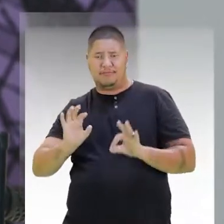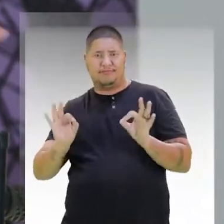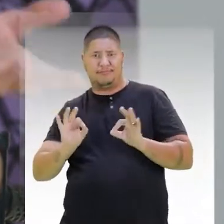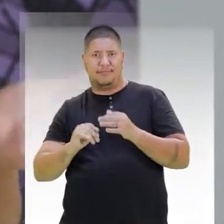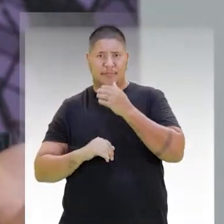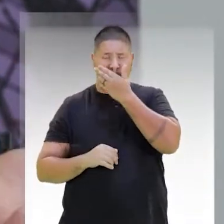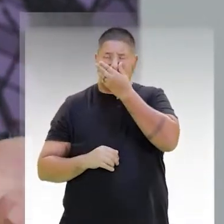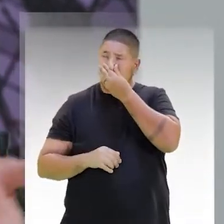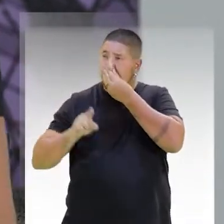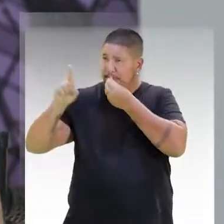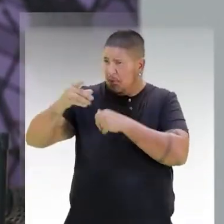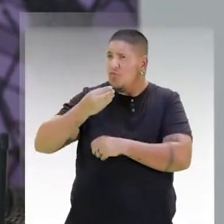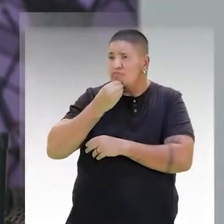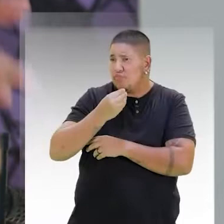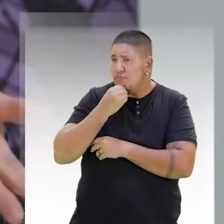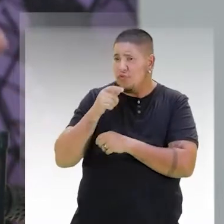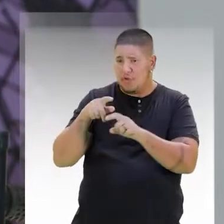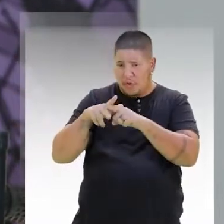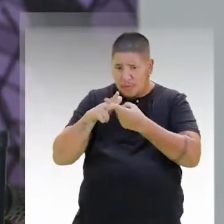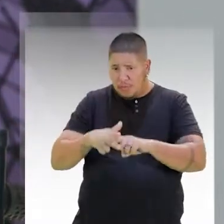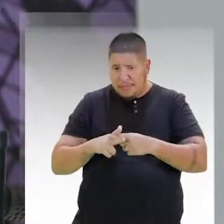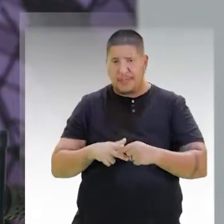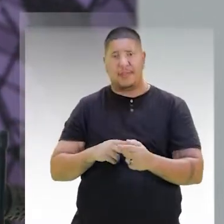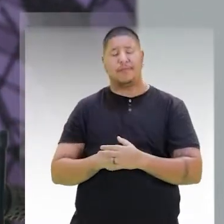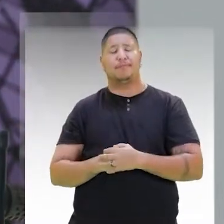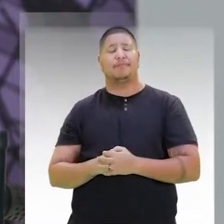que deveria fazer o conserto, que deveria fazer